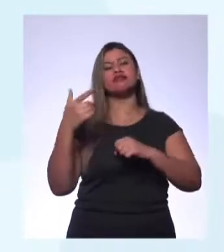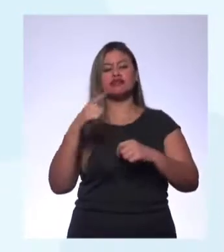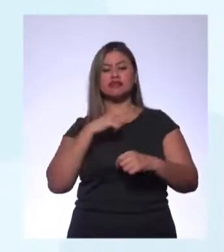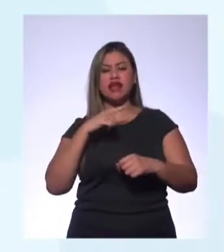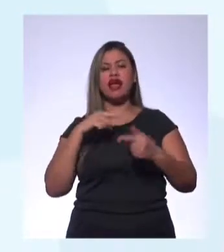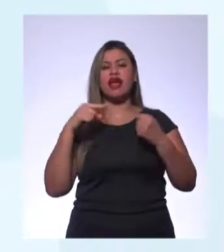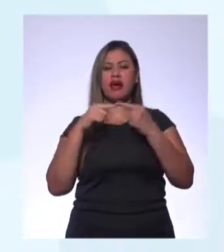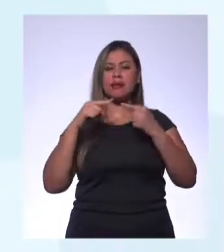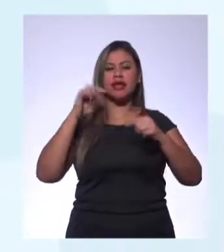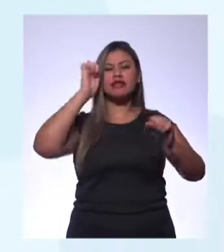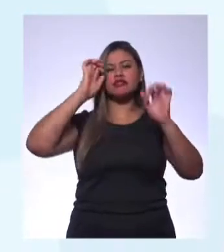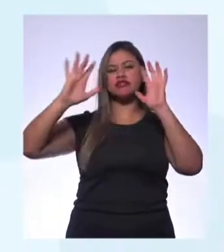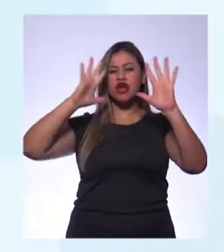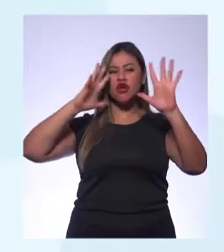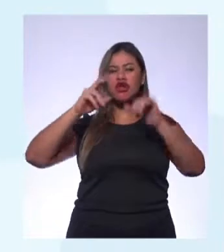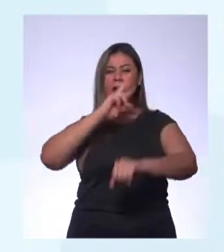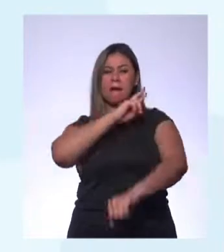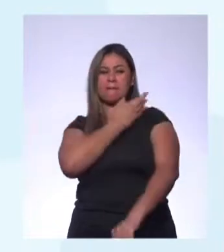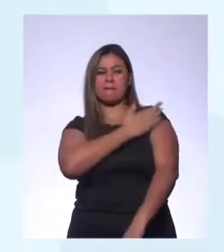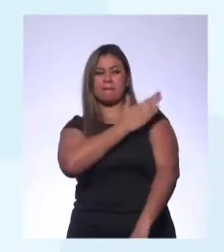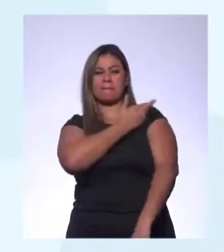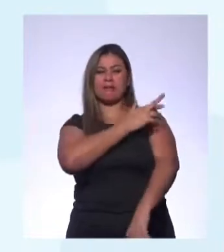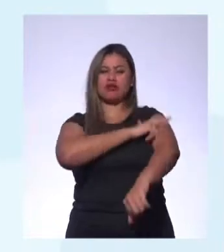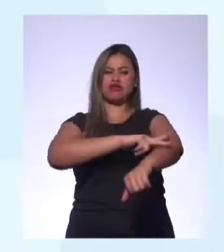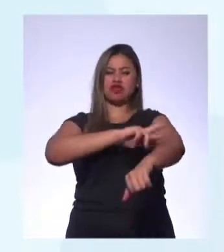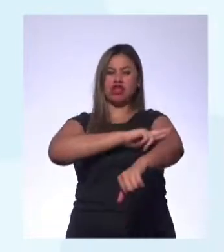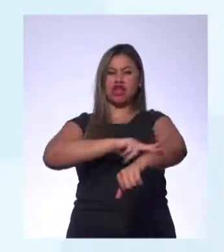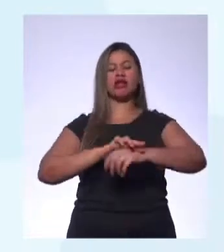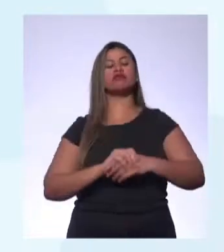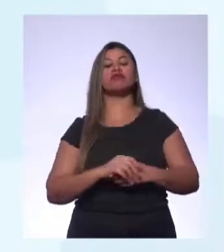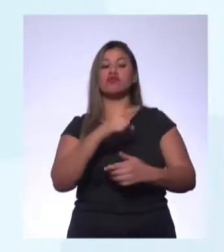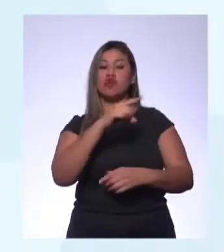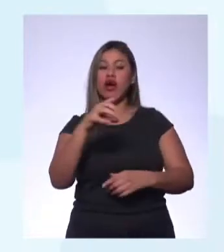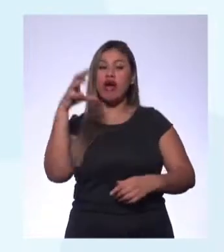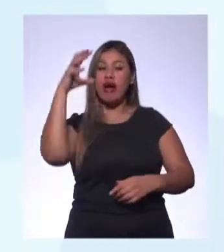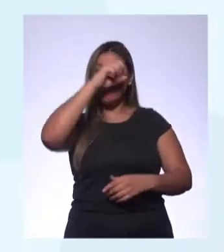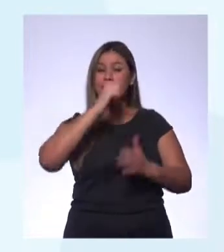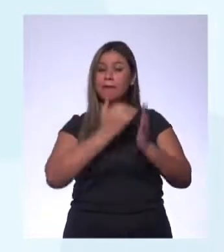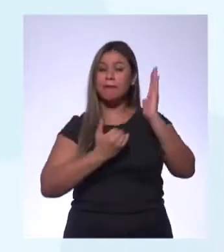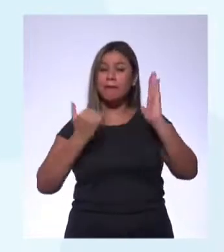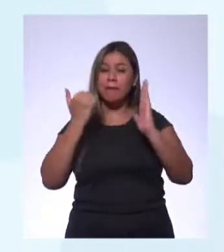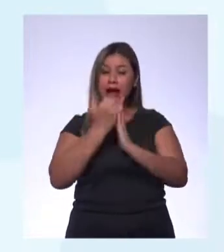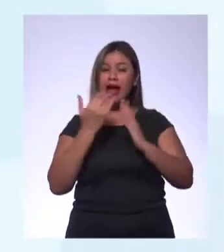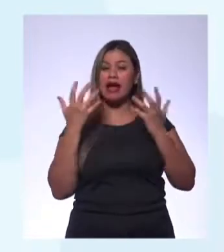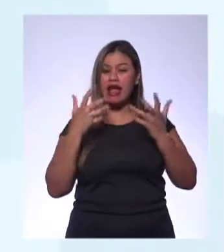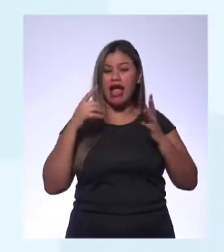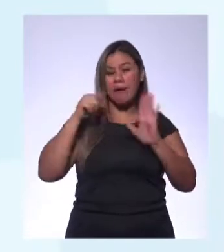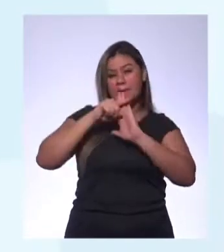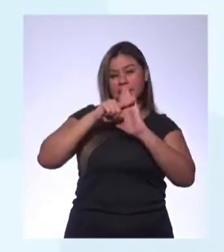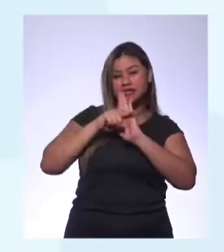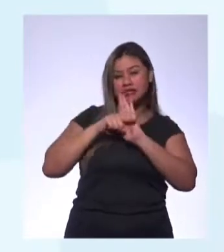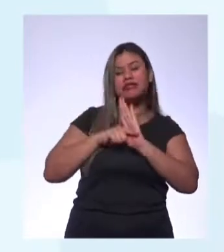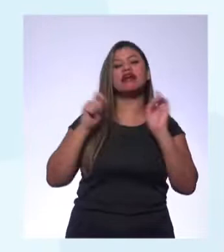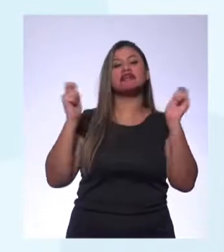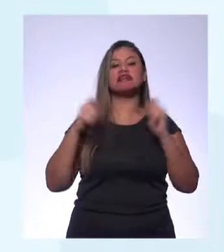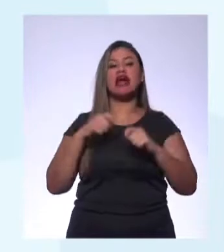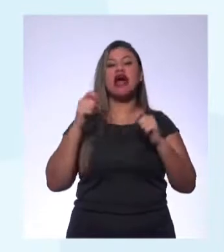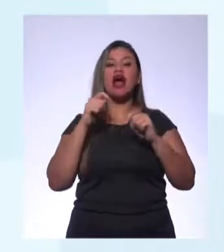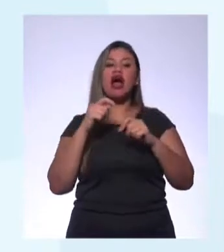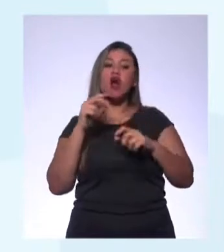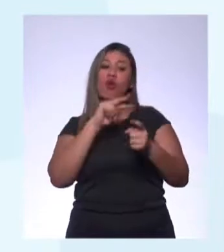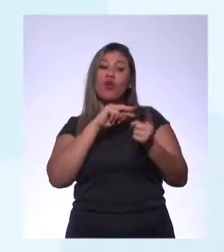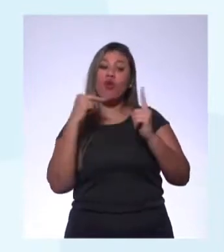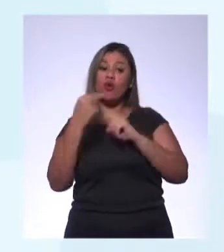chamadas teorias racistas. Se vocês quiserem conhecer um pouco mais, né, se aprofundar, claro, com o